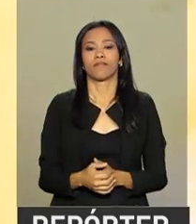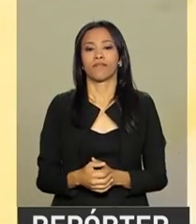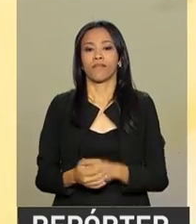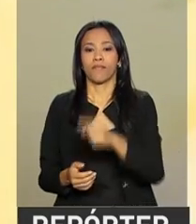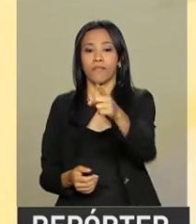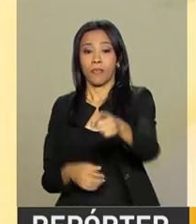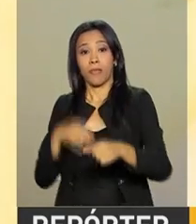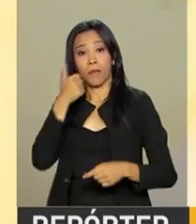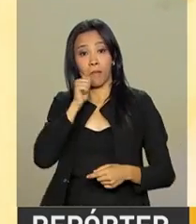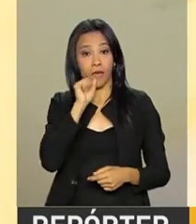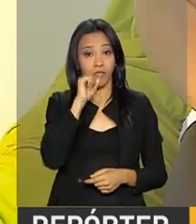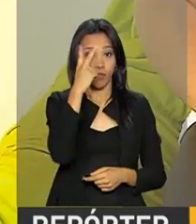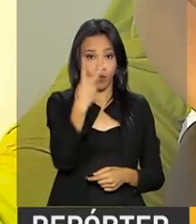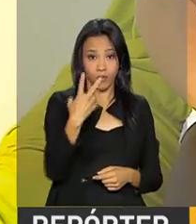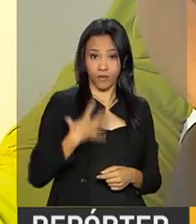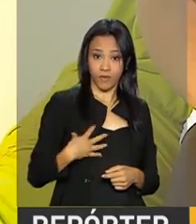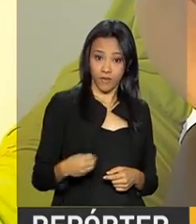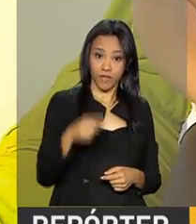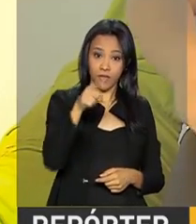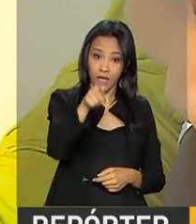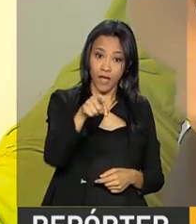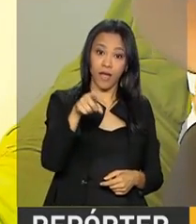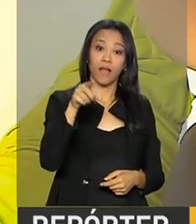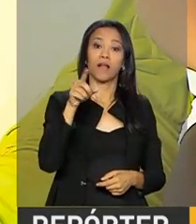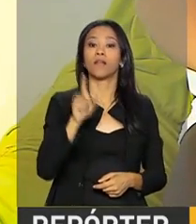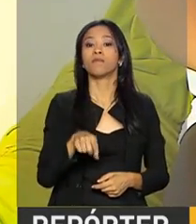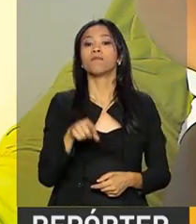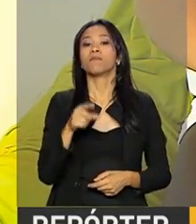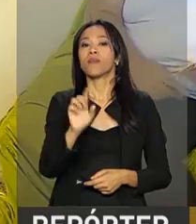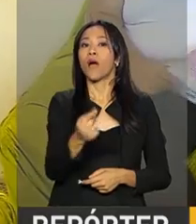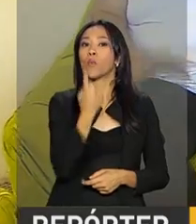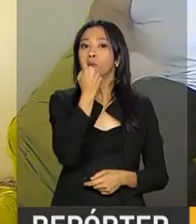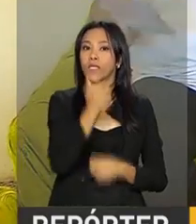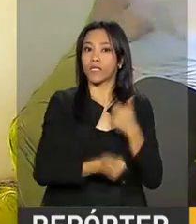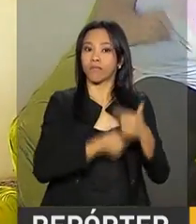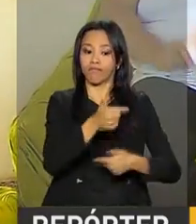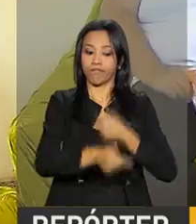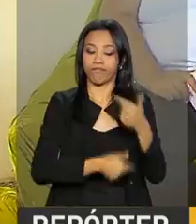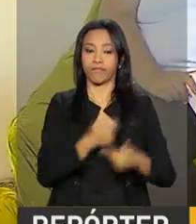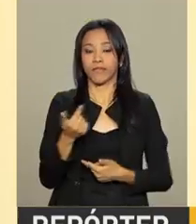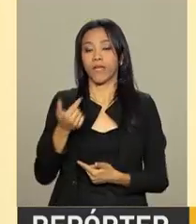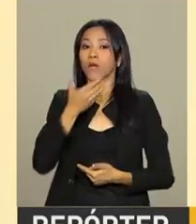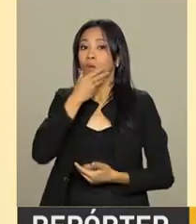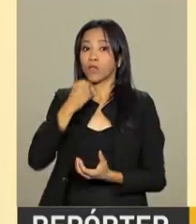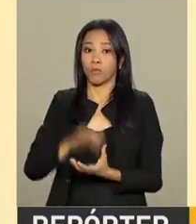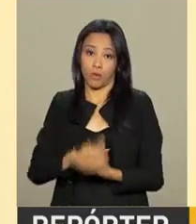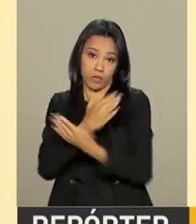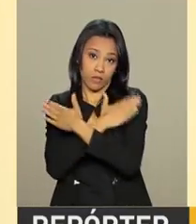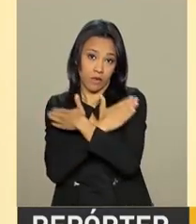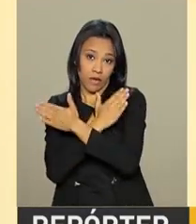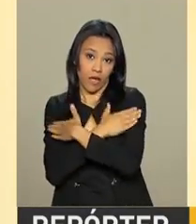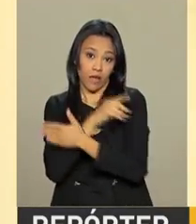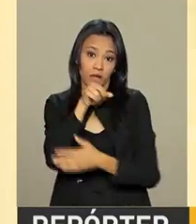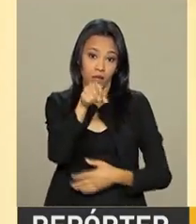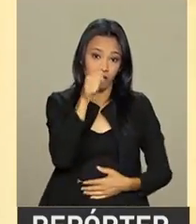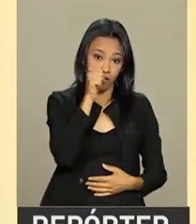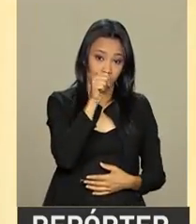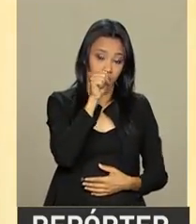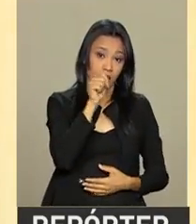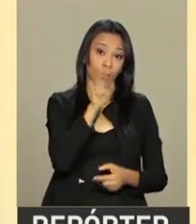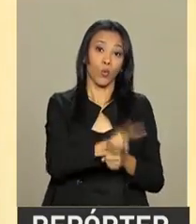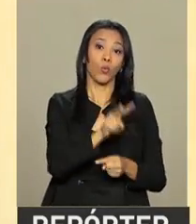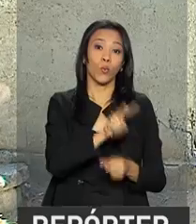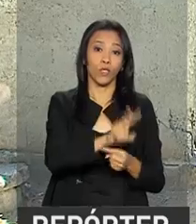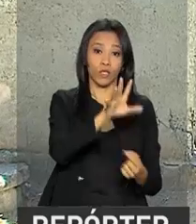Mãe de duas filhas, Rogéria é a única fonte de sustento em casa. Com o marido desempregado, a cuidadora de idosos de